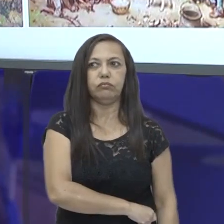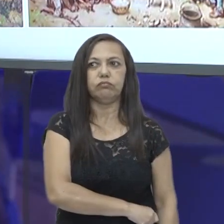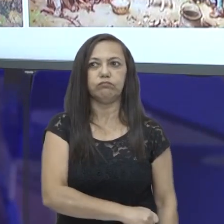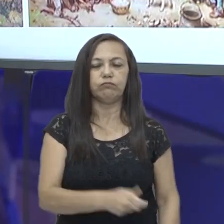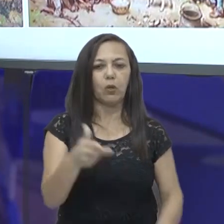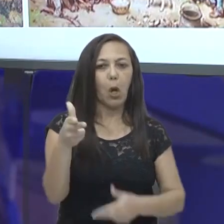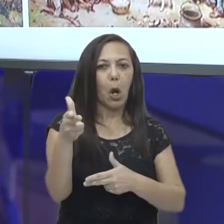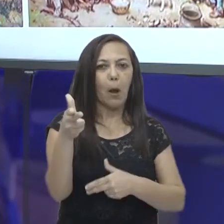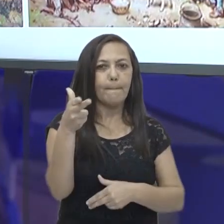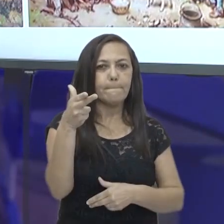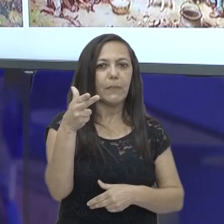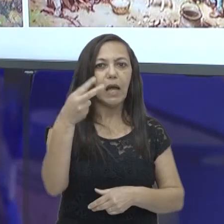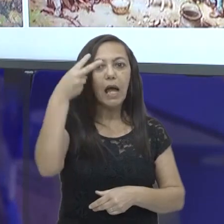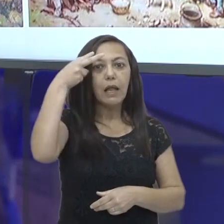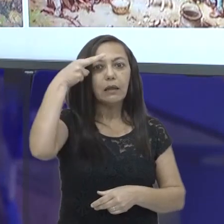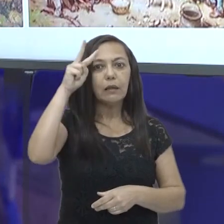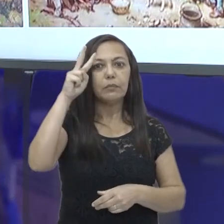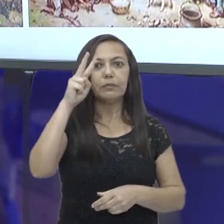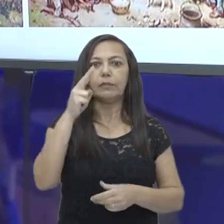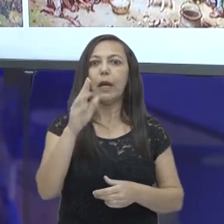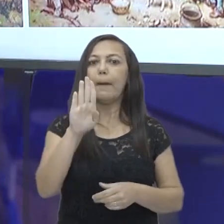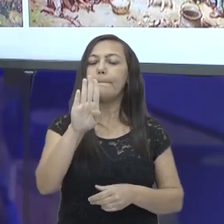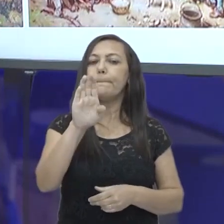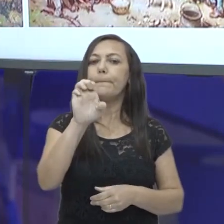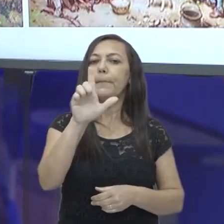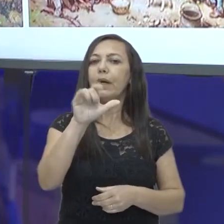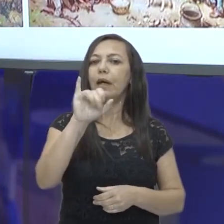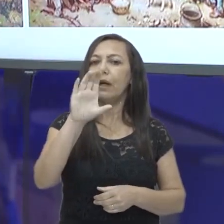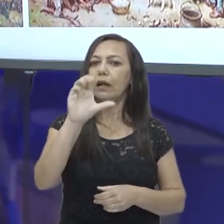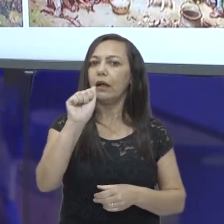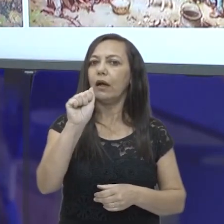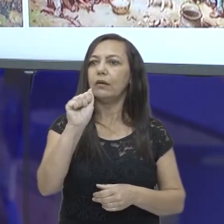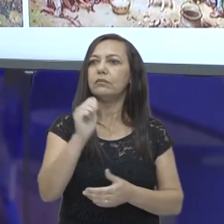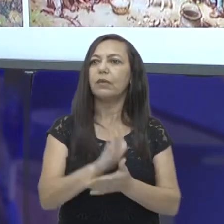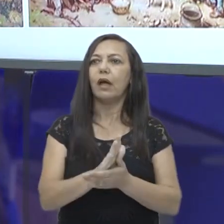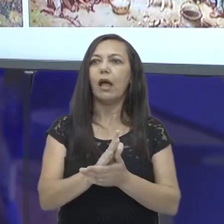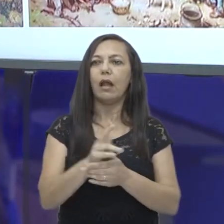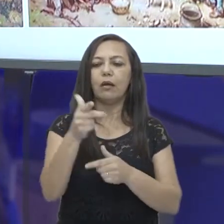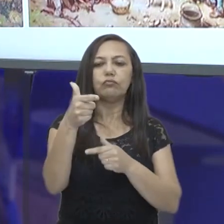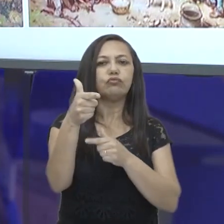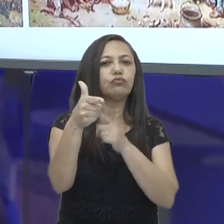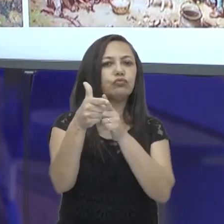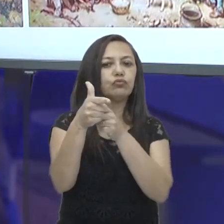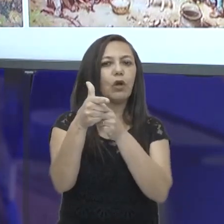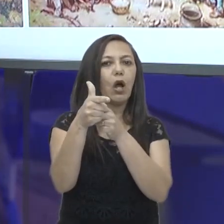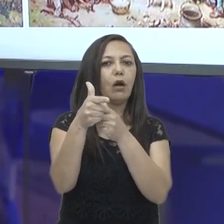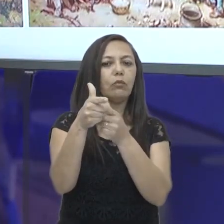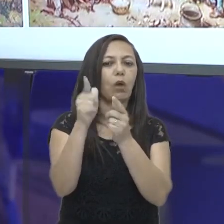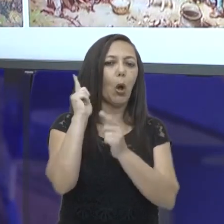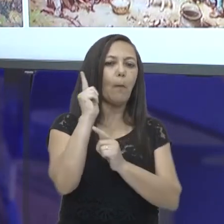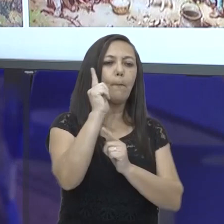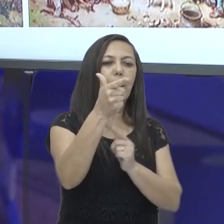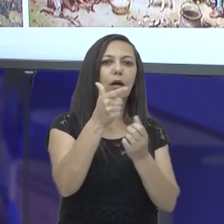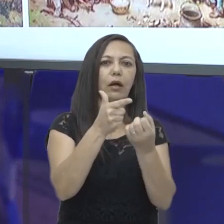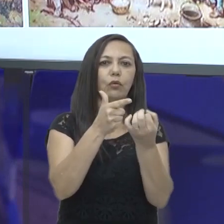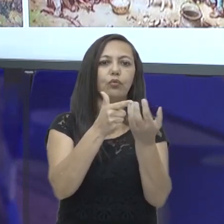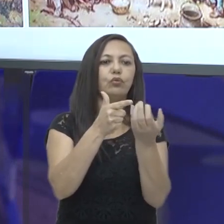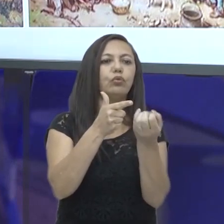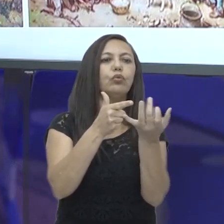arma bélica. Lembra do que é arma bélica? A arma de fogo. A arma de fogo. Lembre que